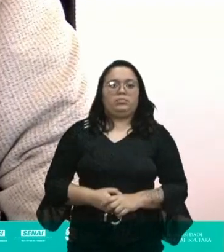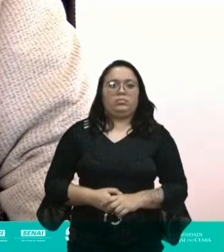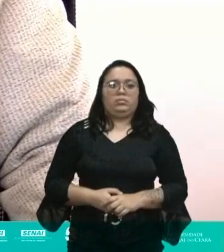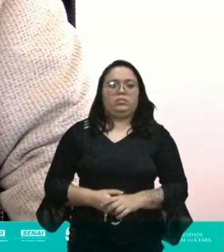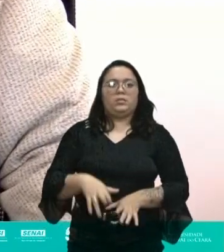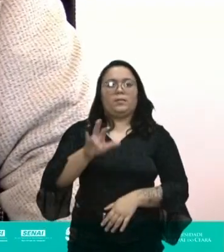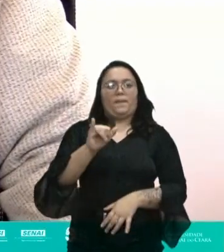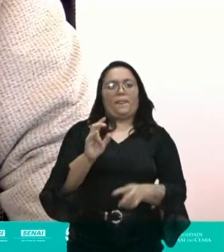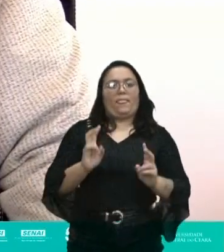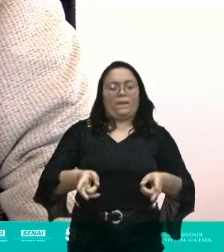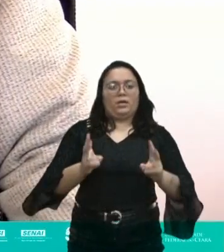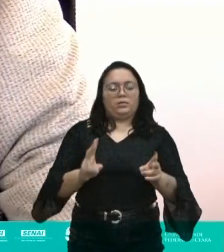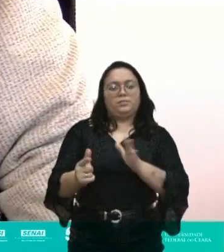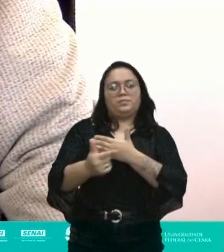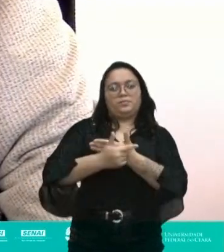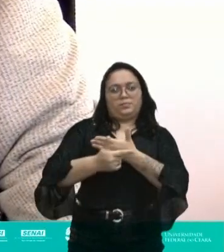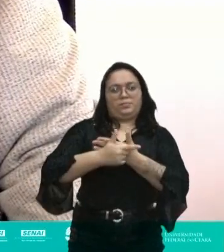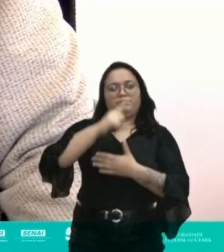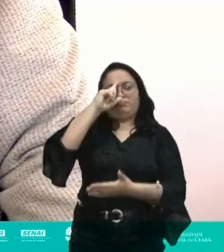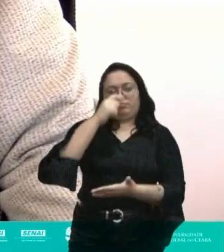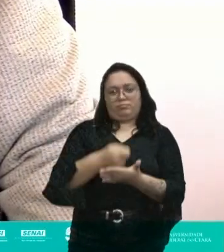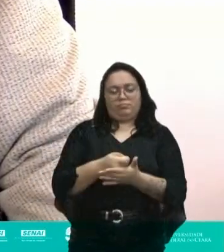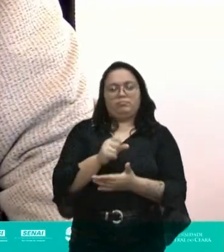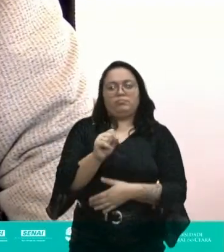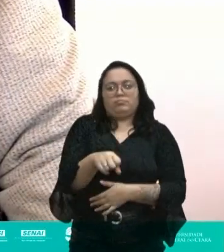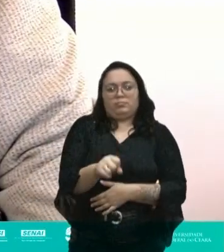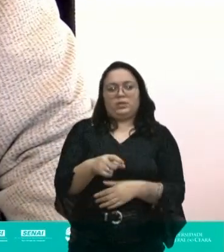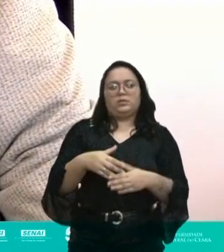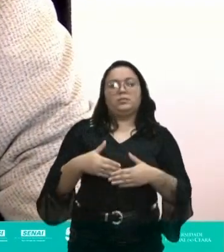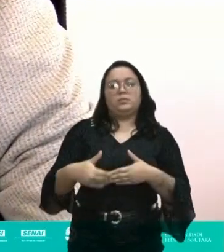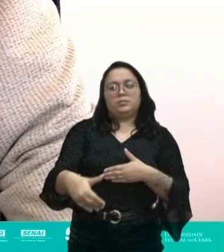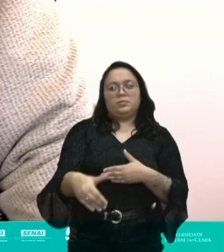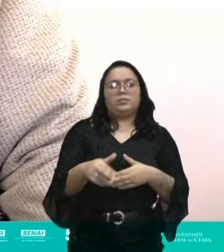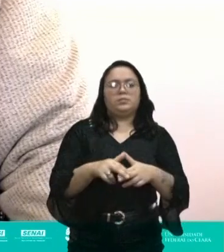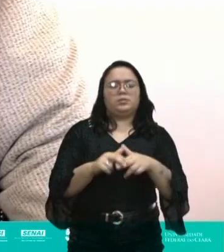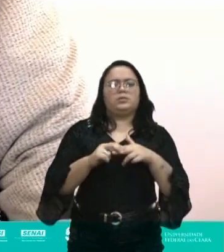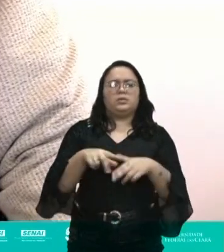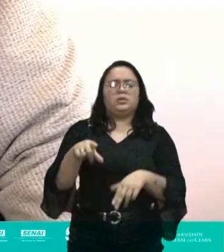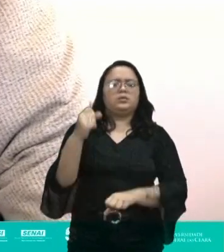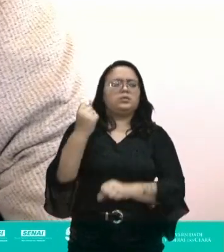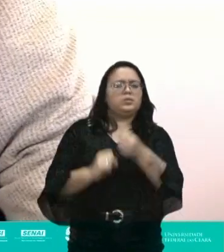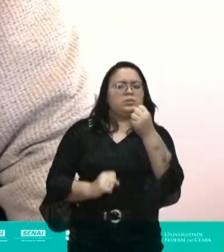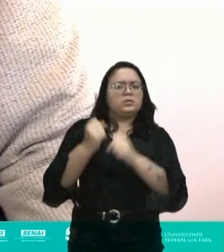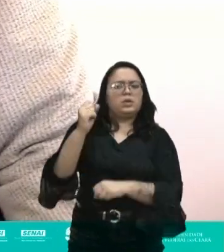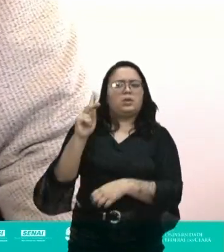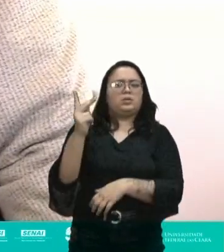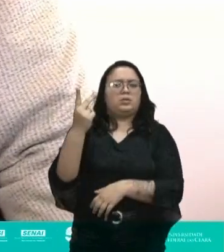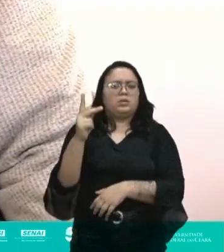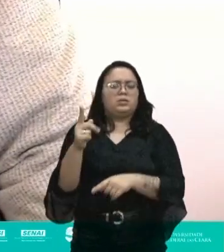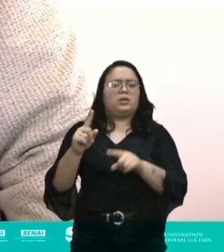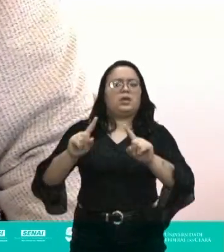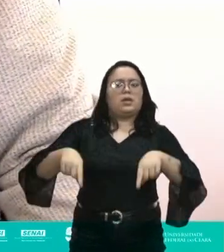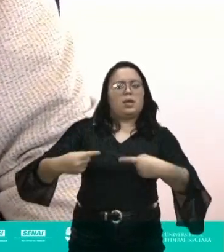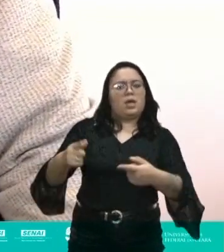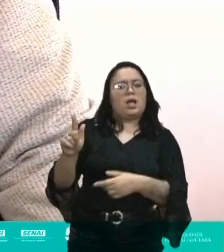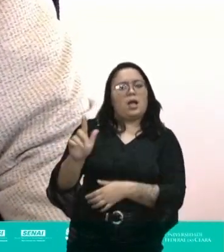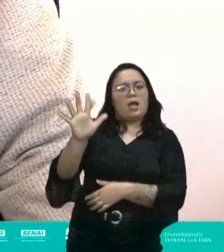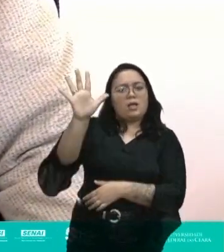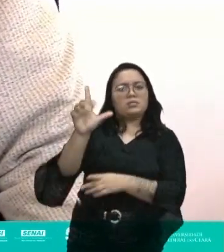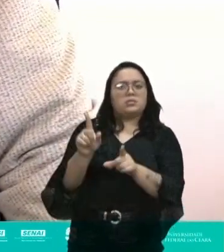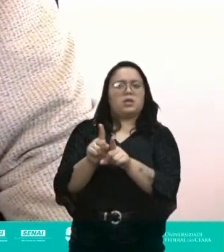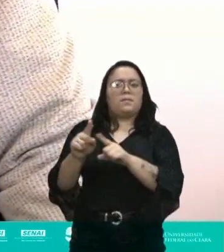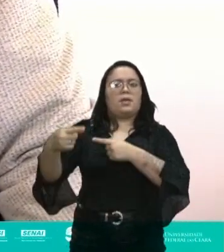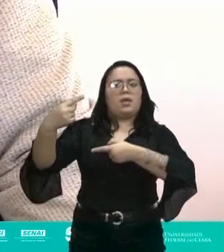continuará certamente a ter um papel decisivo. O lançamento de uma política industrial em torno do hidrogênio e dos gases renováveis não foi imune às críticas